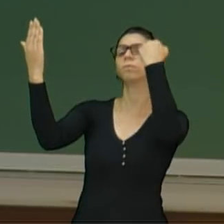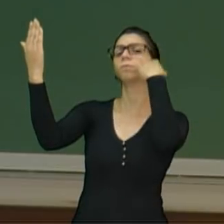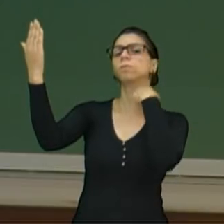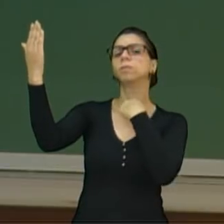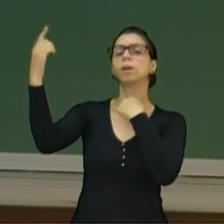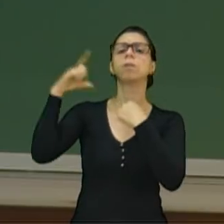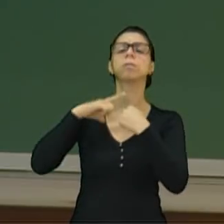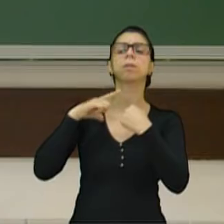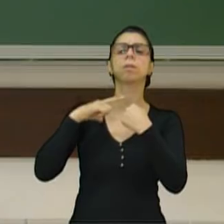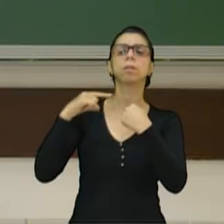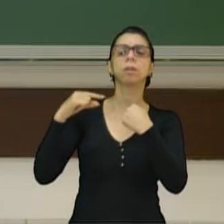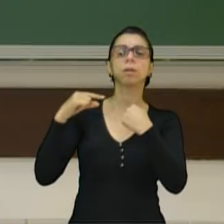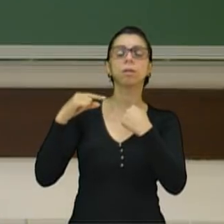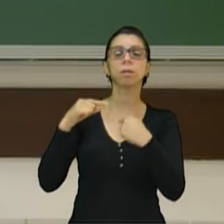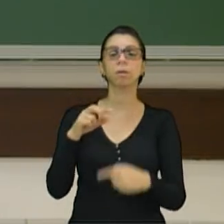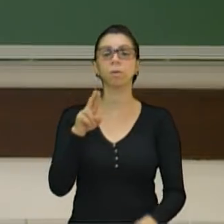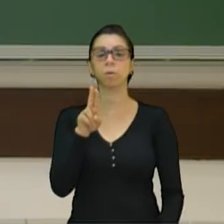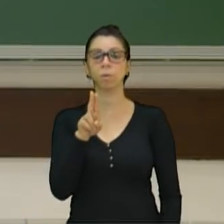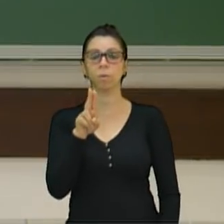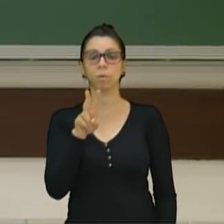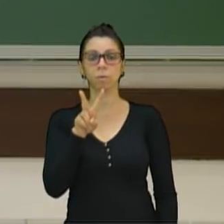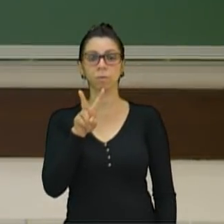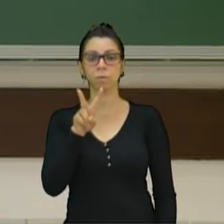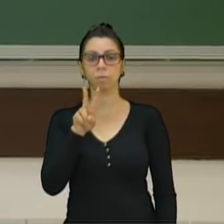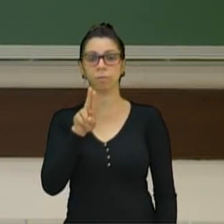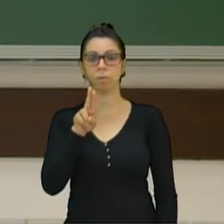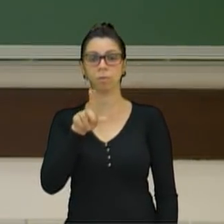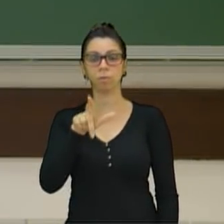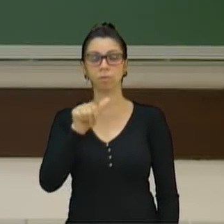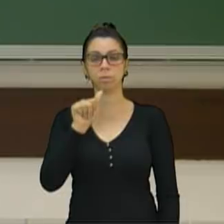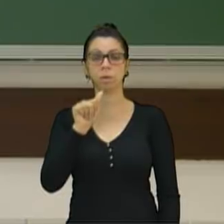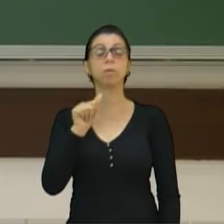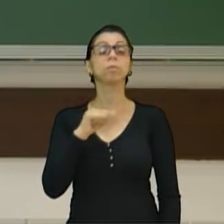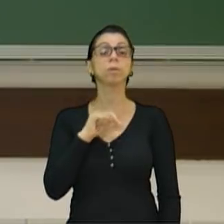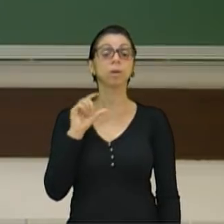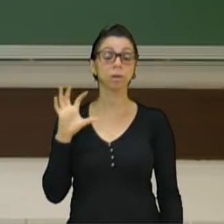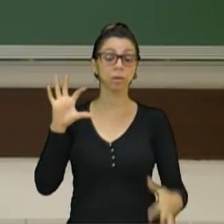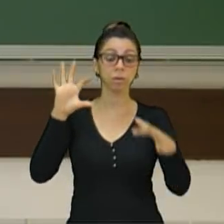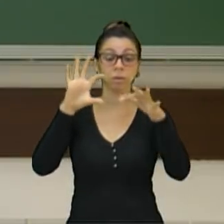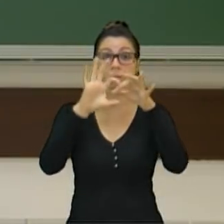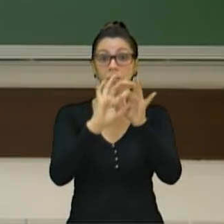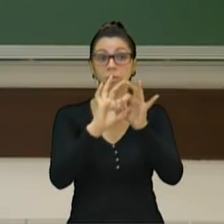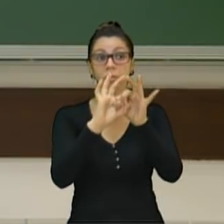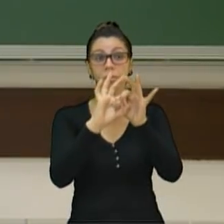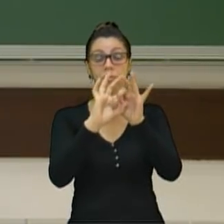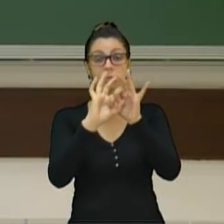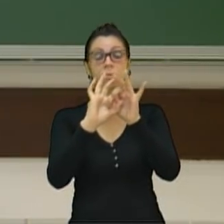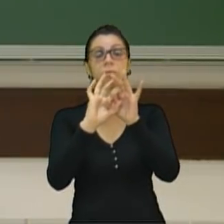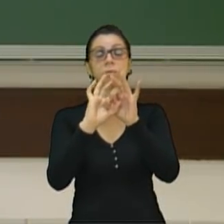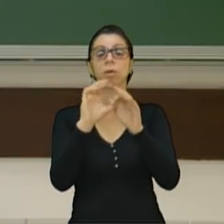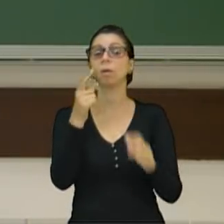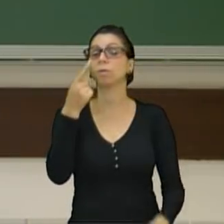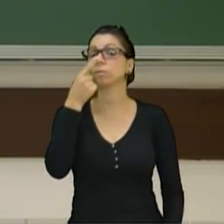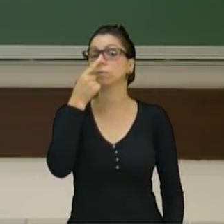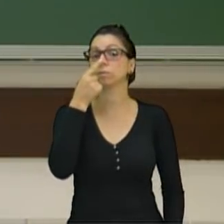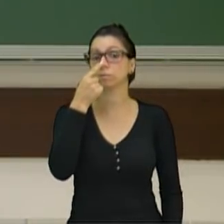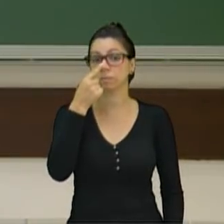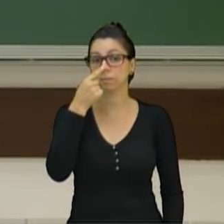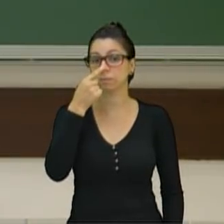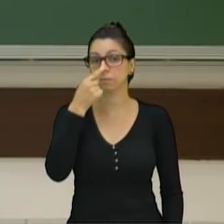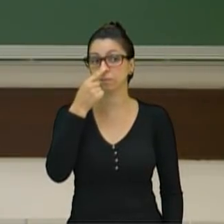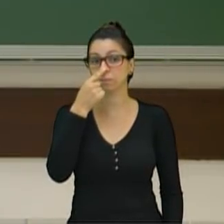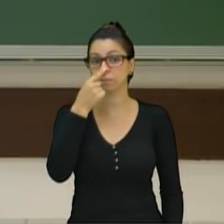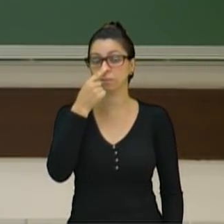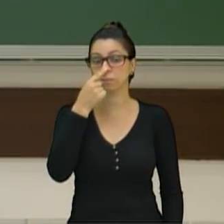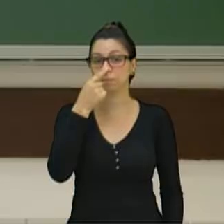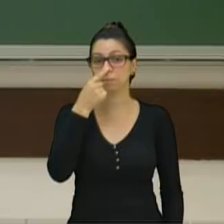fundo, que se chama úvula. E ela é uma conexão entre o nosso nariz, as nossas fossas nasais,